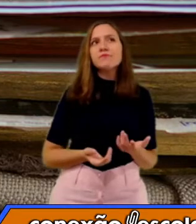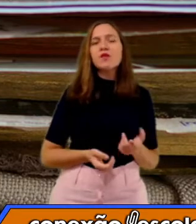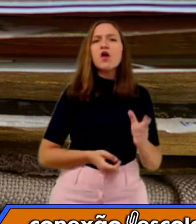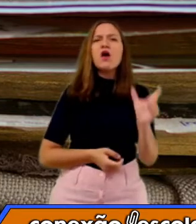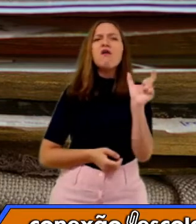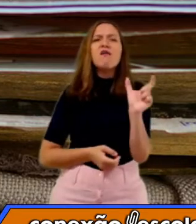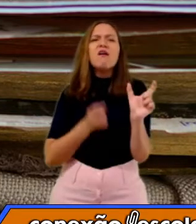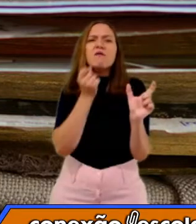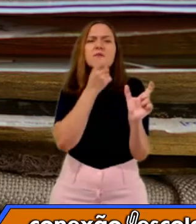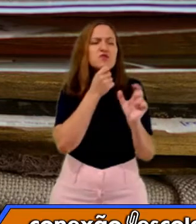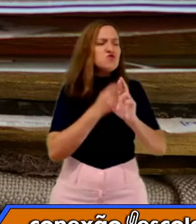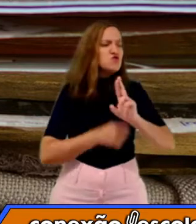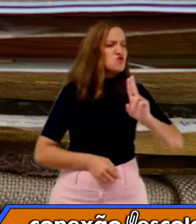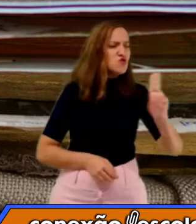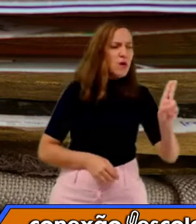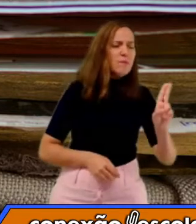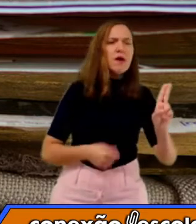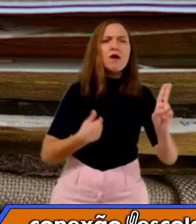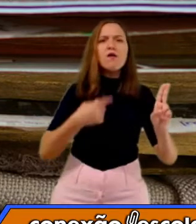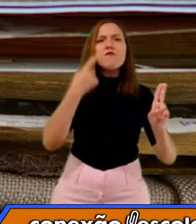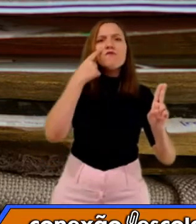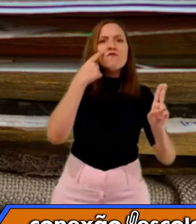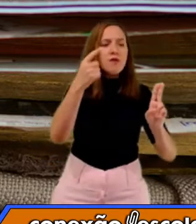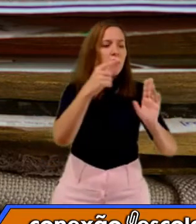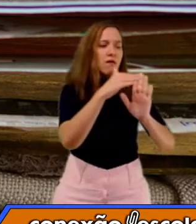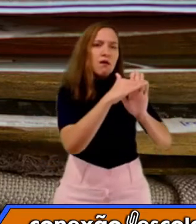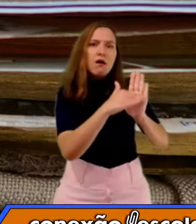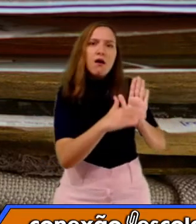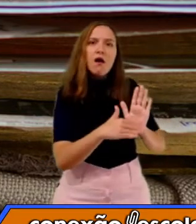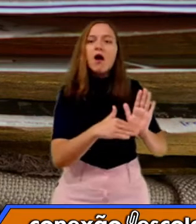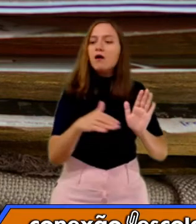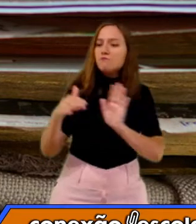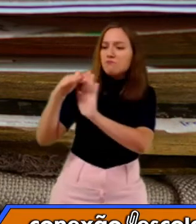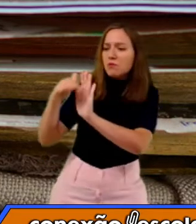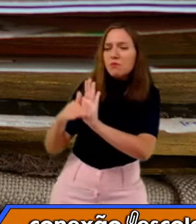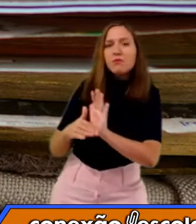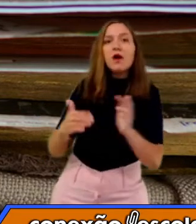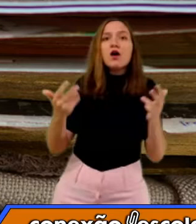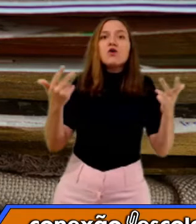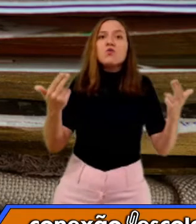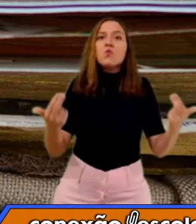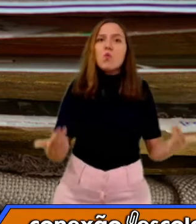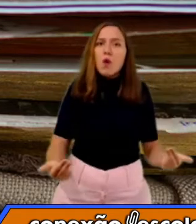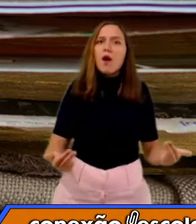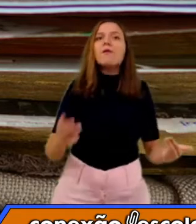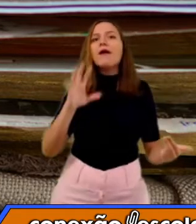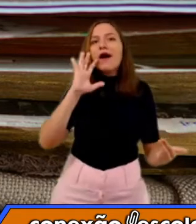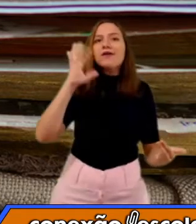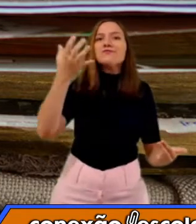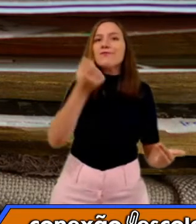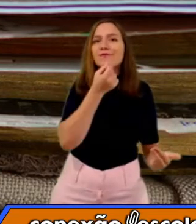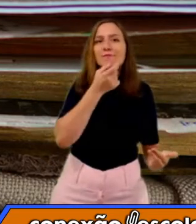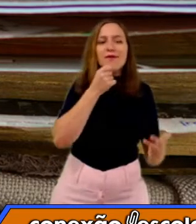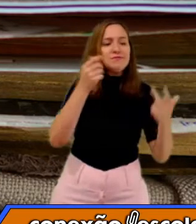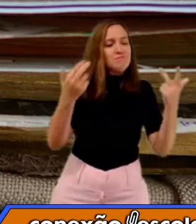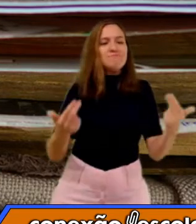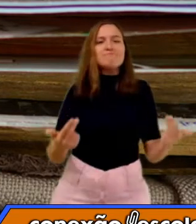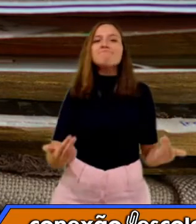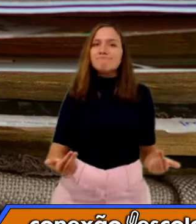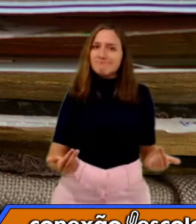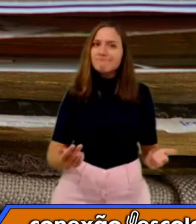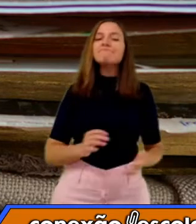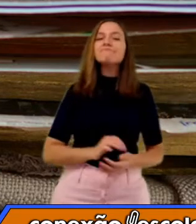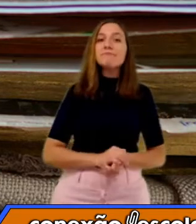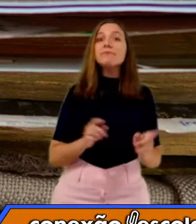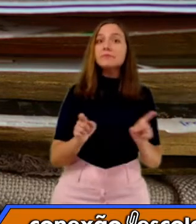nome, e quando a gente vai ver, o princípio ativo é o mesmo do outro que tem um outro nome. Nós temos também